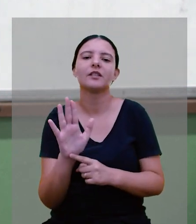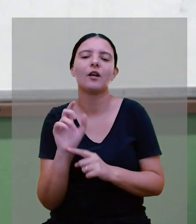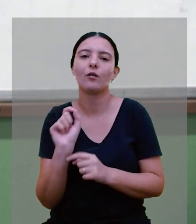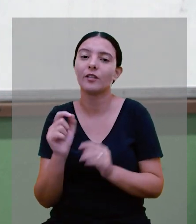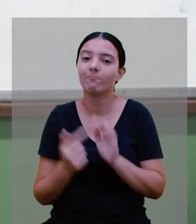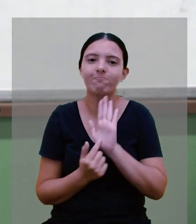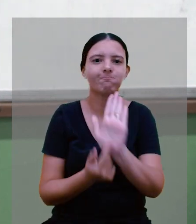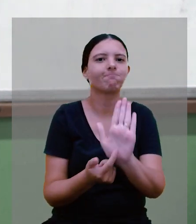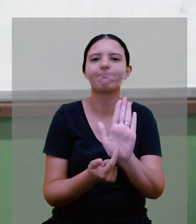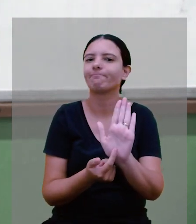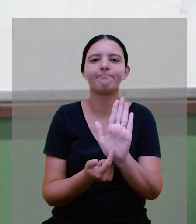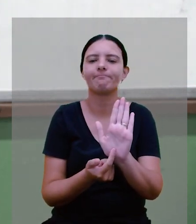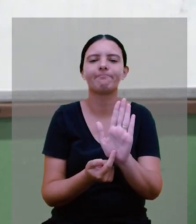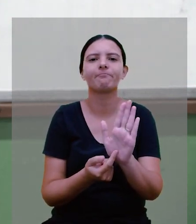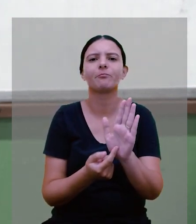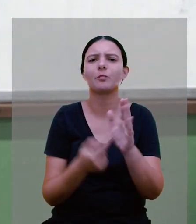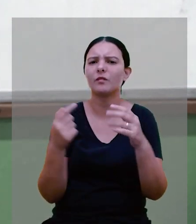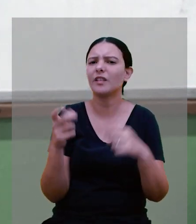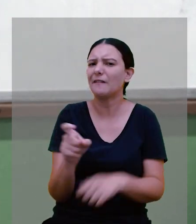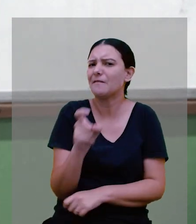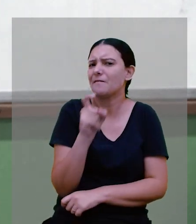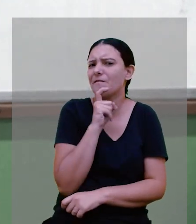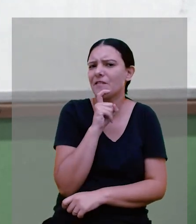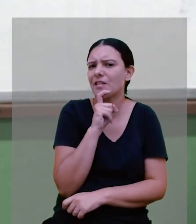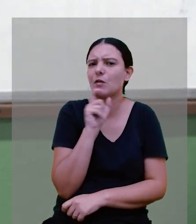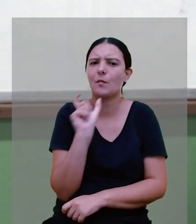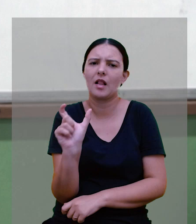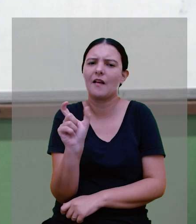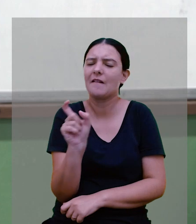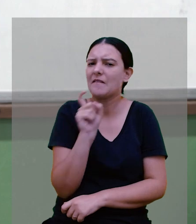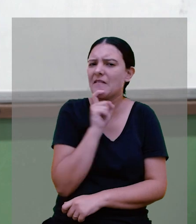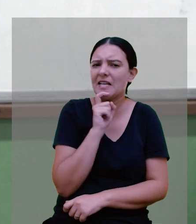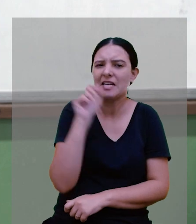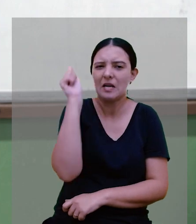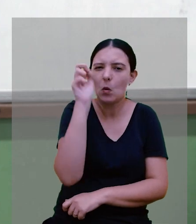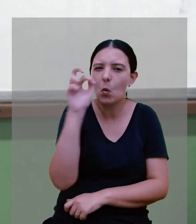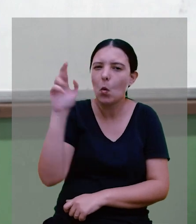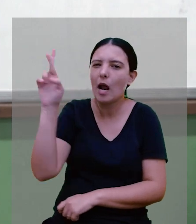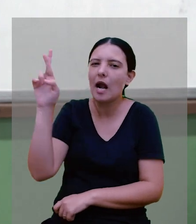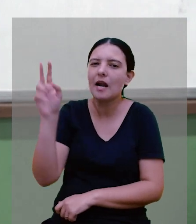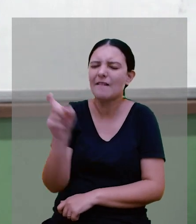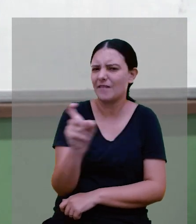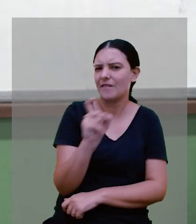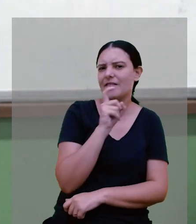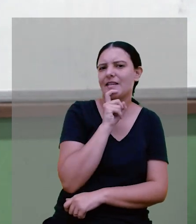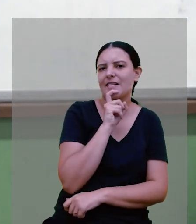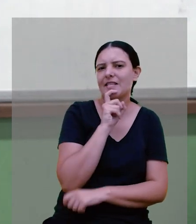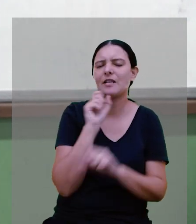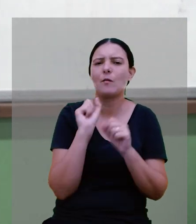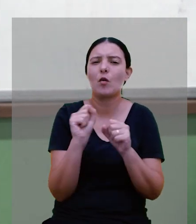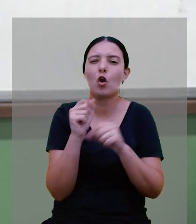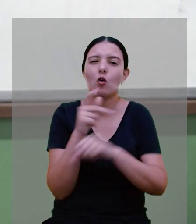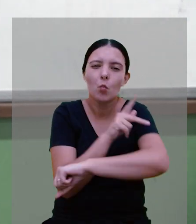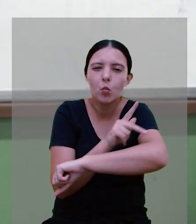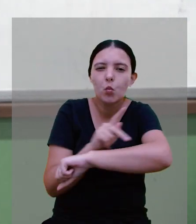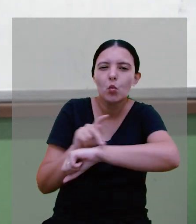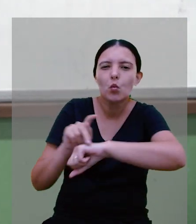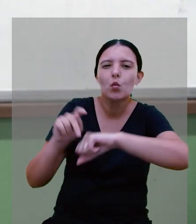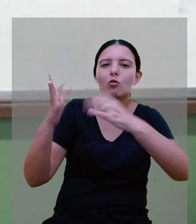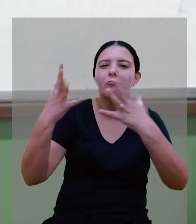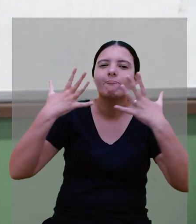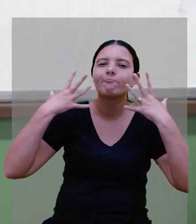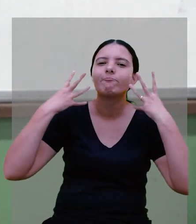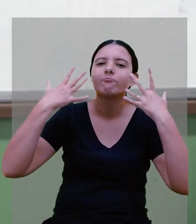ali, né? Como que o verde, como que a palavra verde, o ar é verde, pode representar tudo de puro, de fresco do